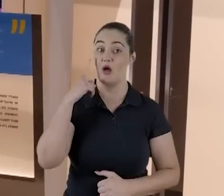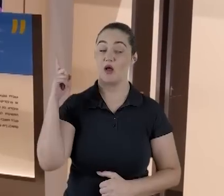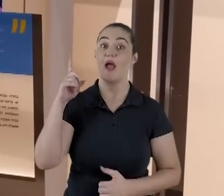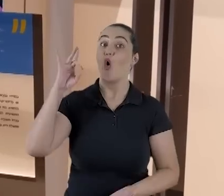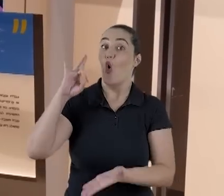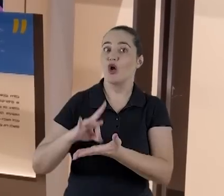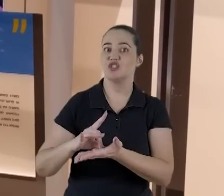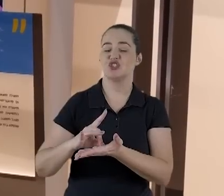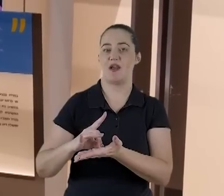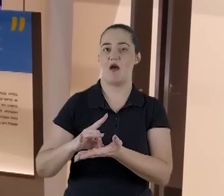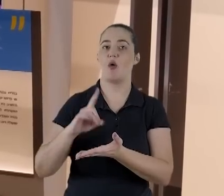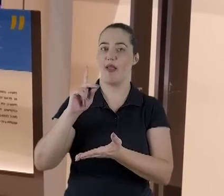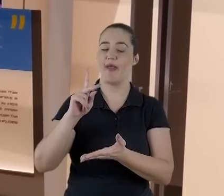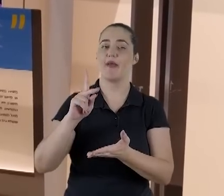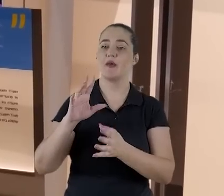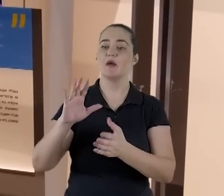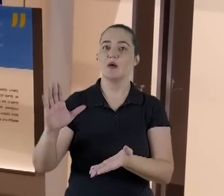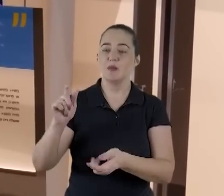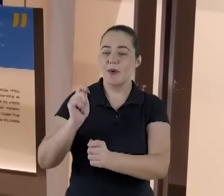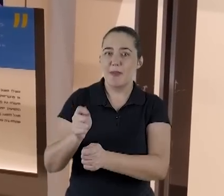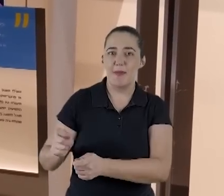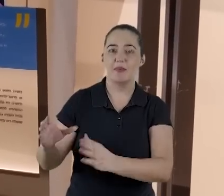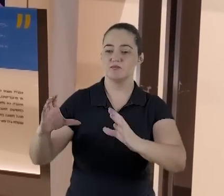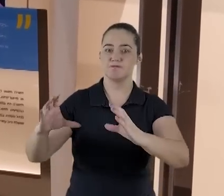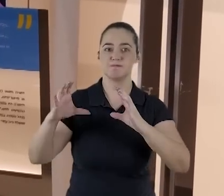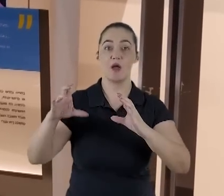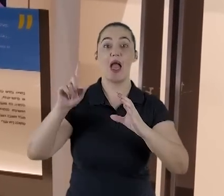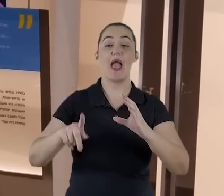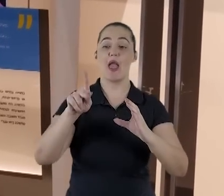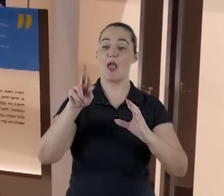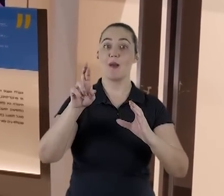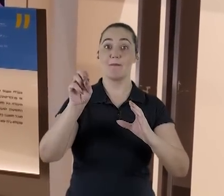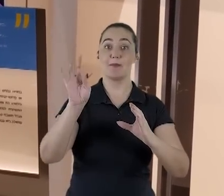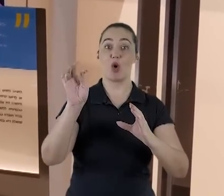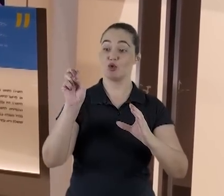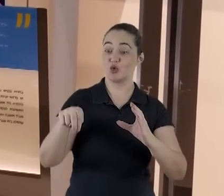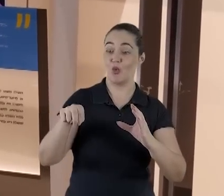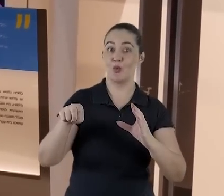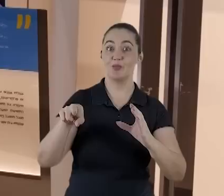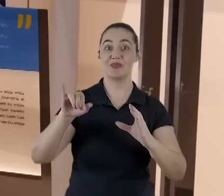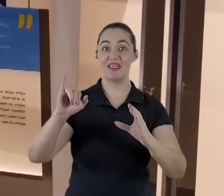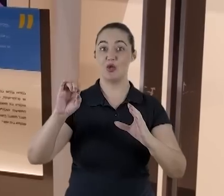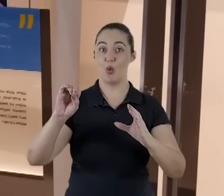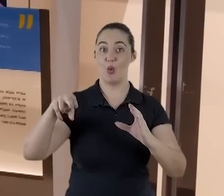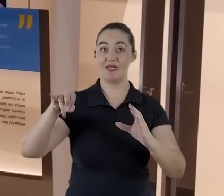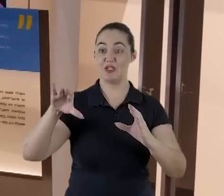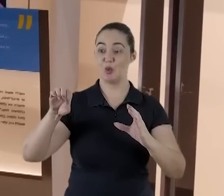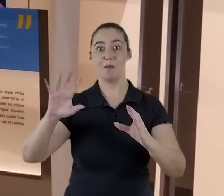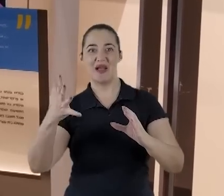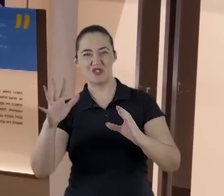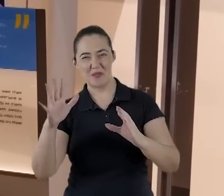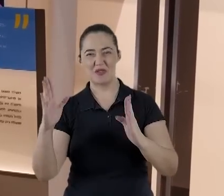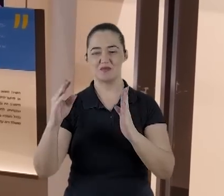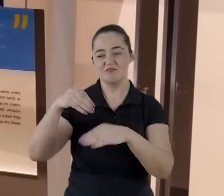Este aqui é um pedaço original de um capitel que nós chamamos de proto-iônico e que foi encontrado aqui em Megido. Alguns